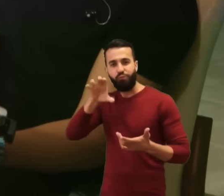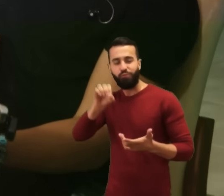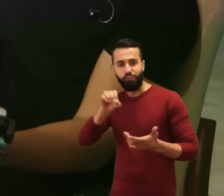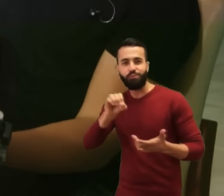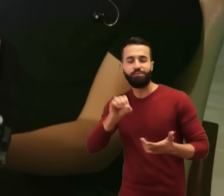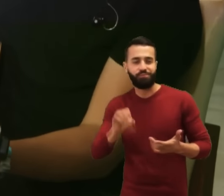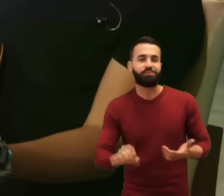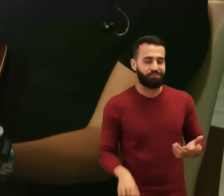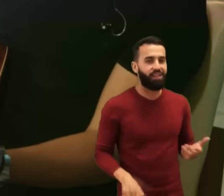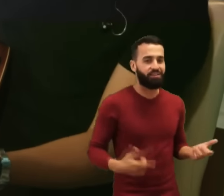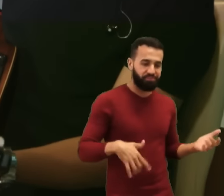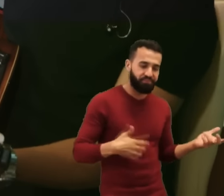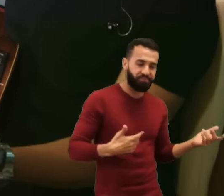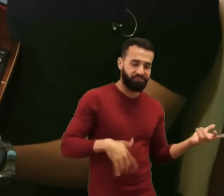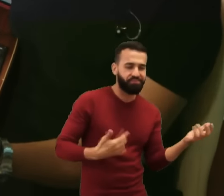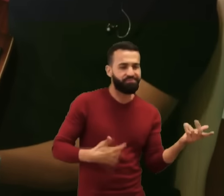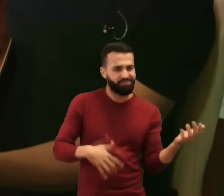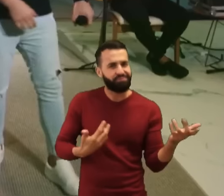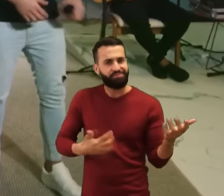Essa é nostalgia pura.